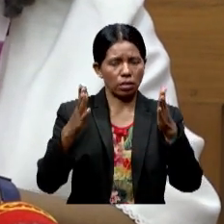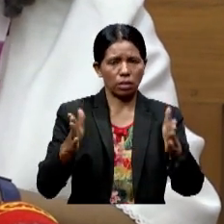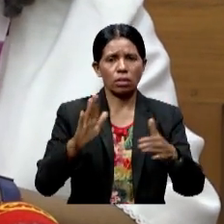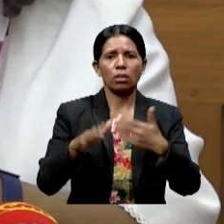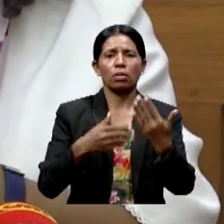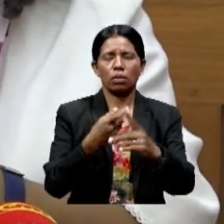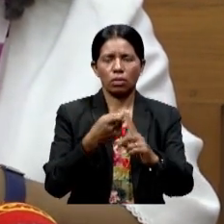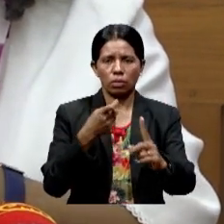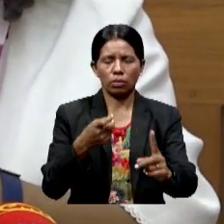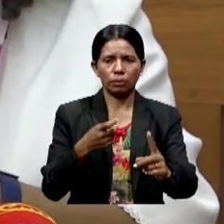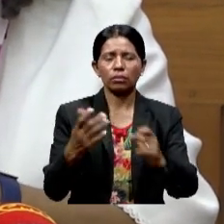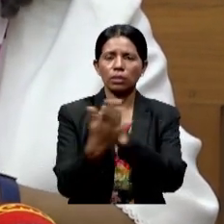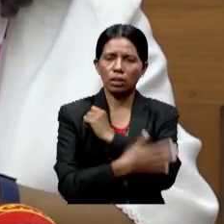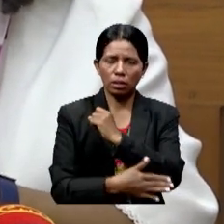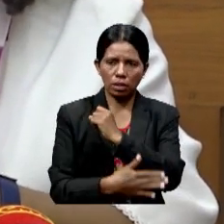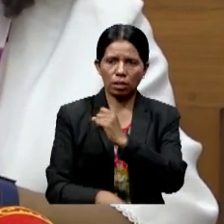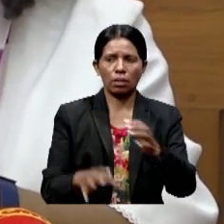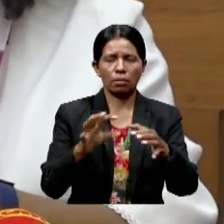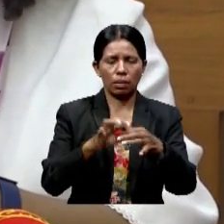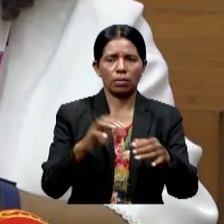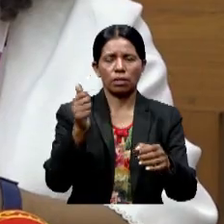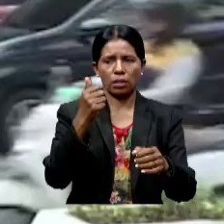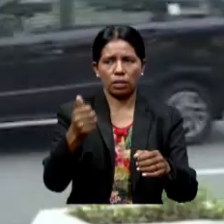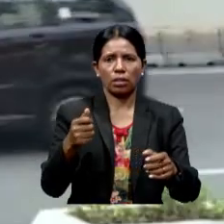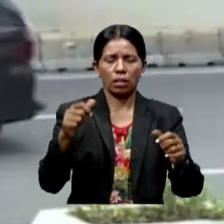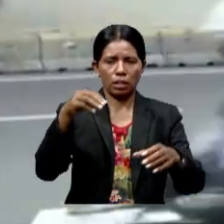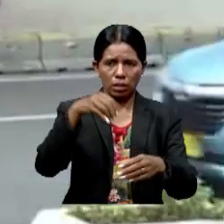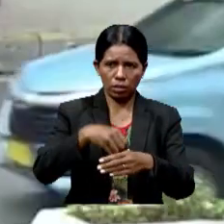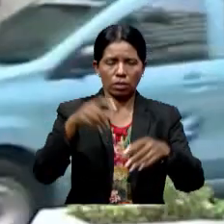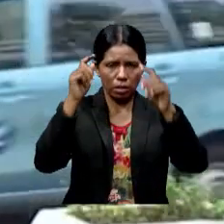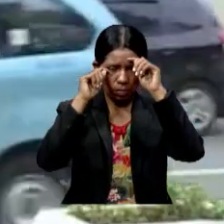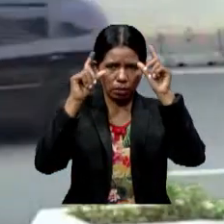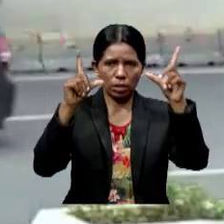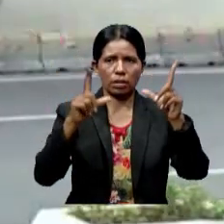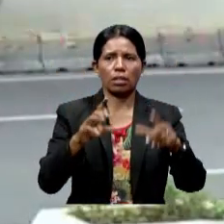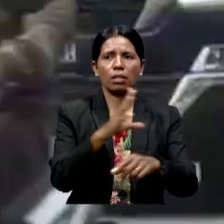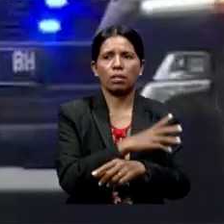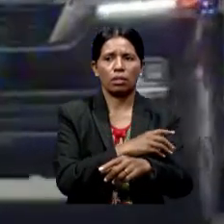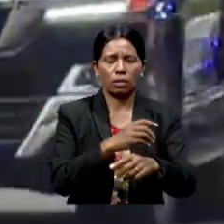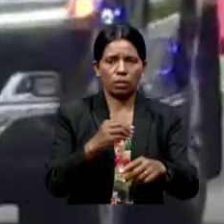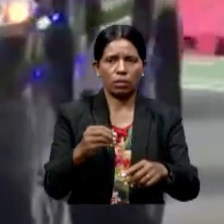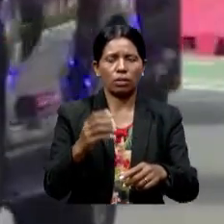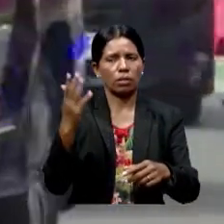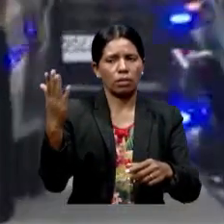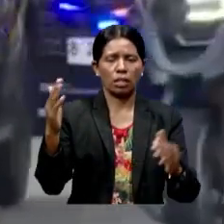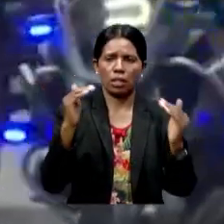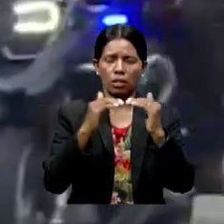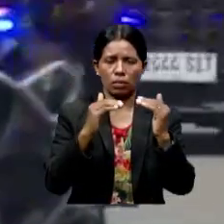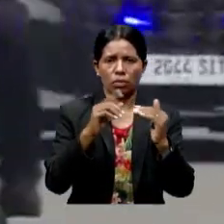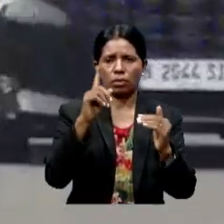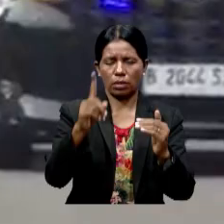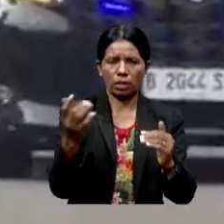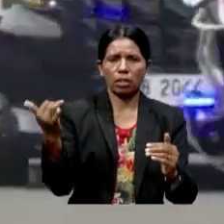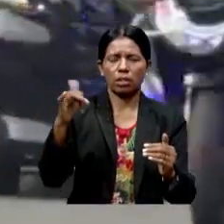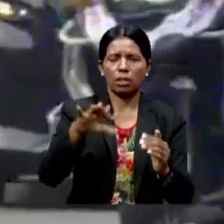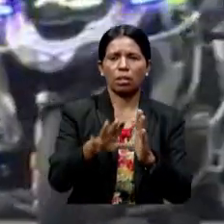se país membro na Sanulo, mais em Timor Leste, nós ira encontro ida Sira